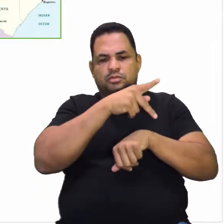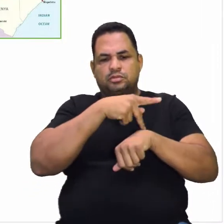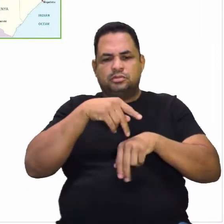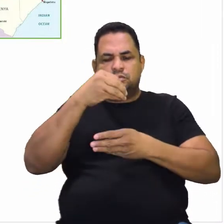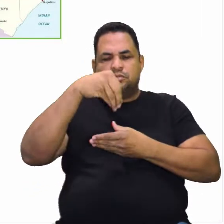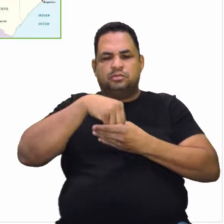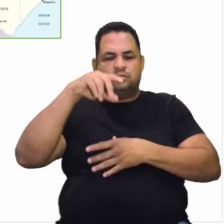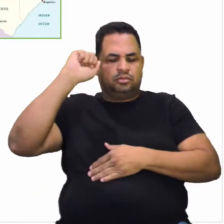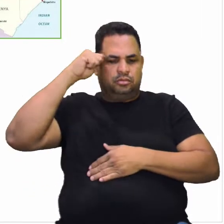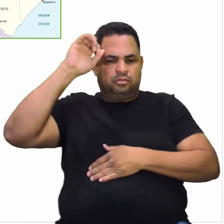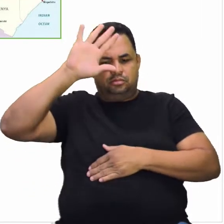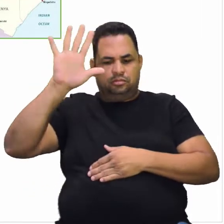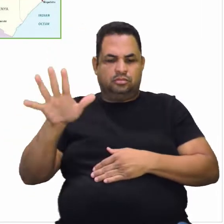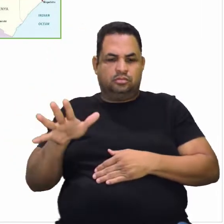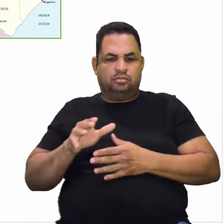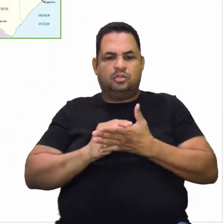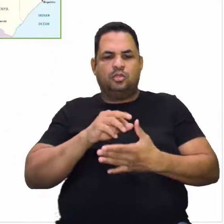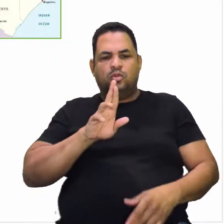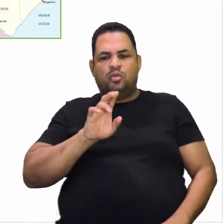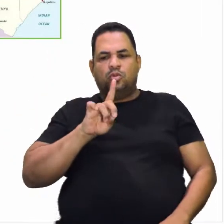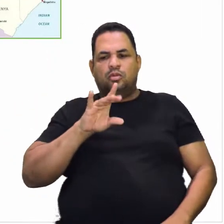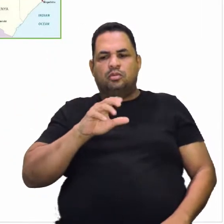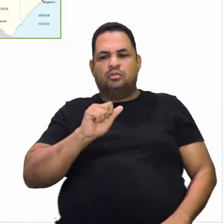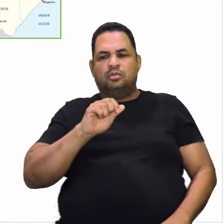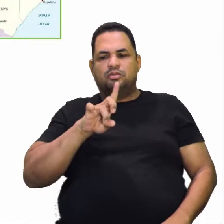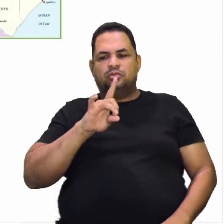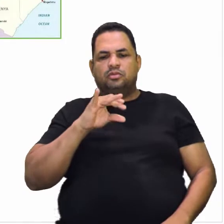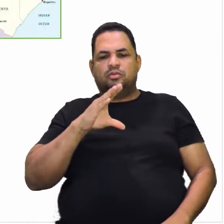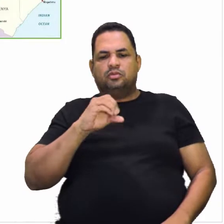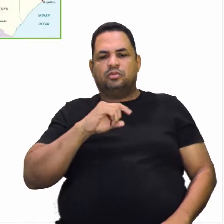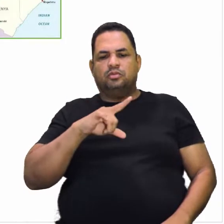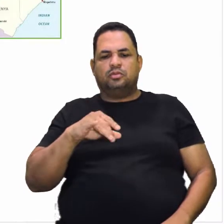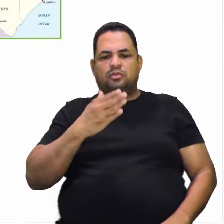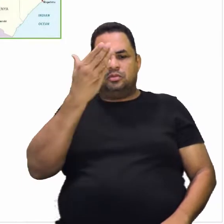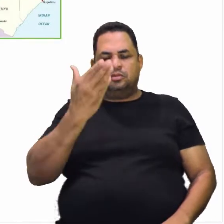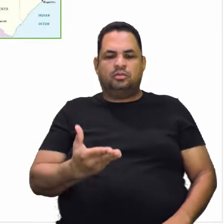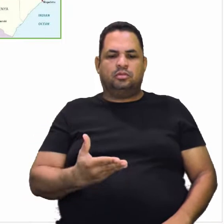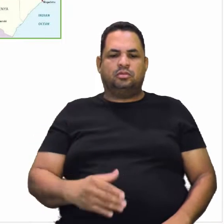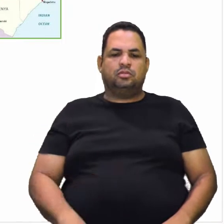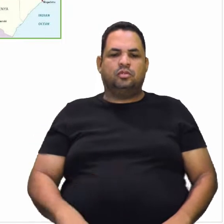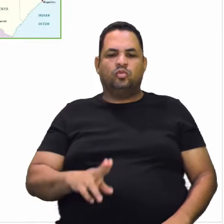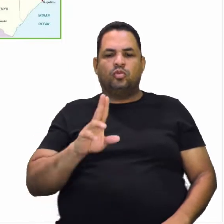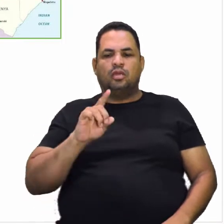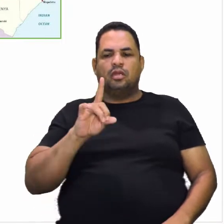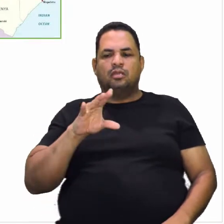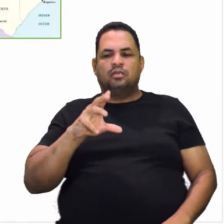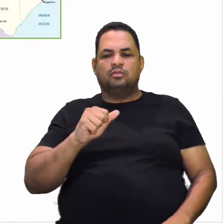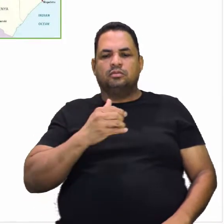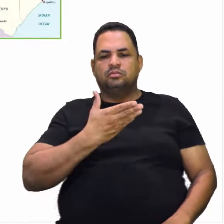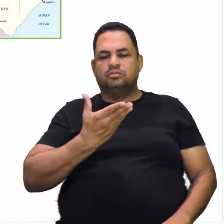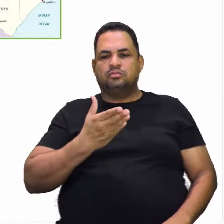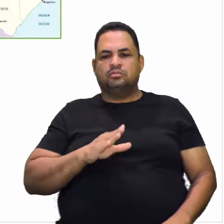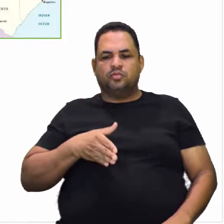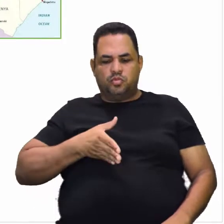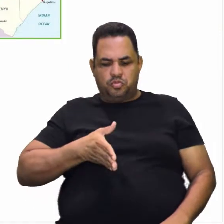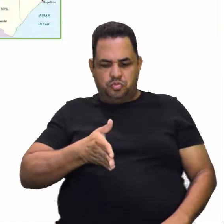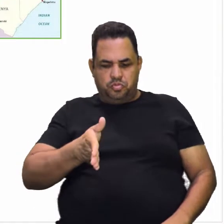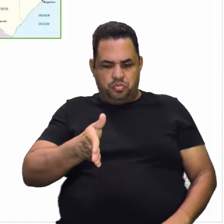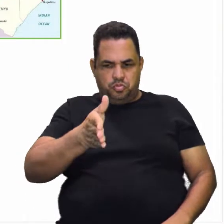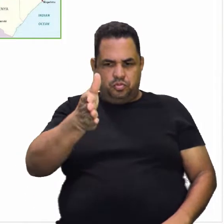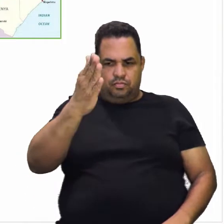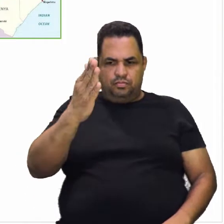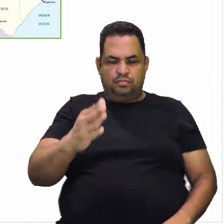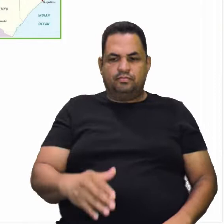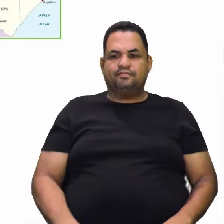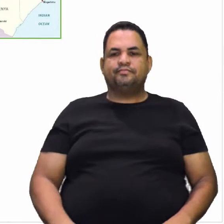do Congo, para Ruanda, para Sudão, Sudão do Sul, Tanzânia e Uganda, por onde esse rio passa. Detalhe